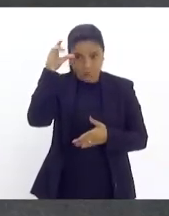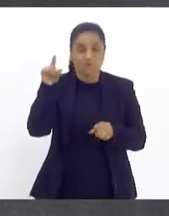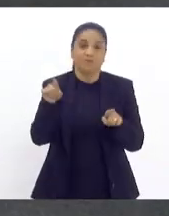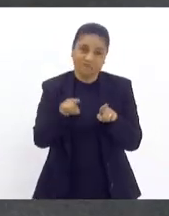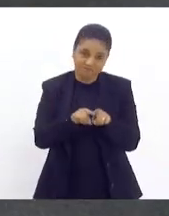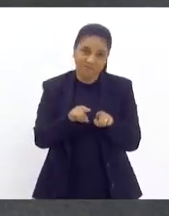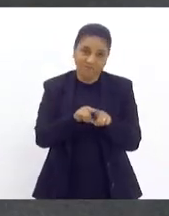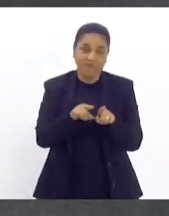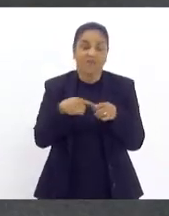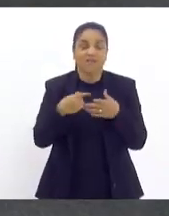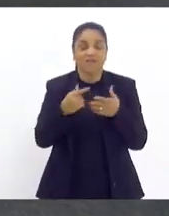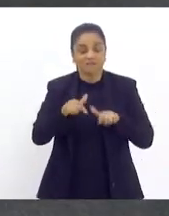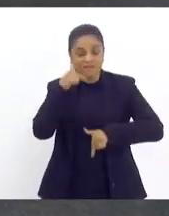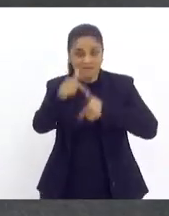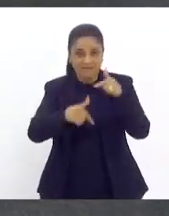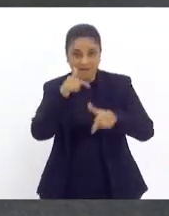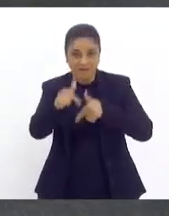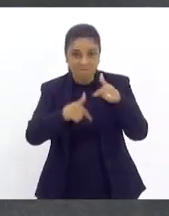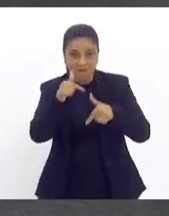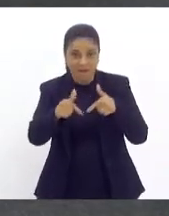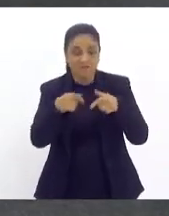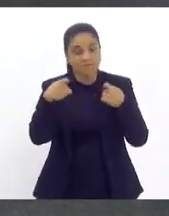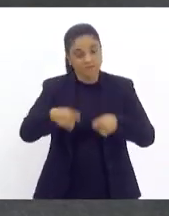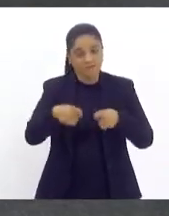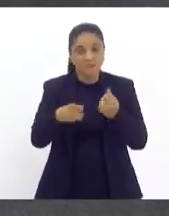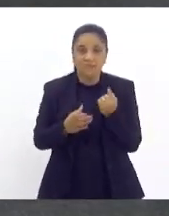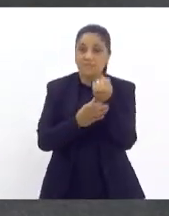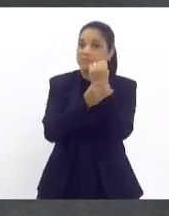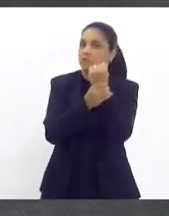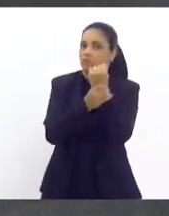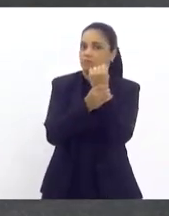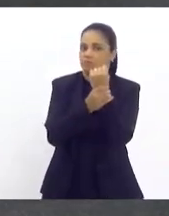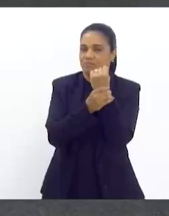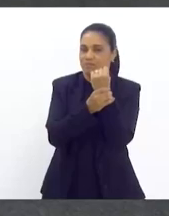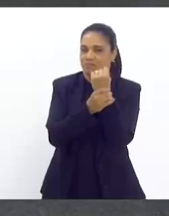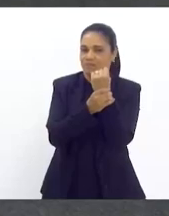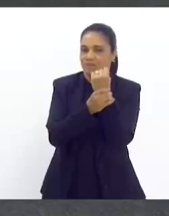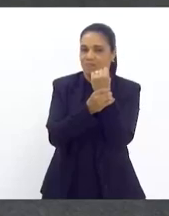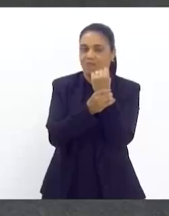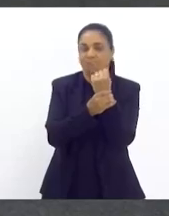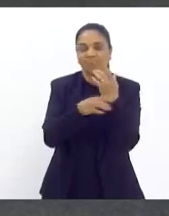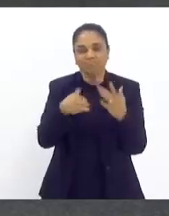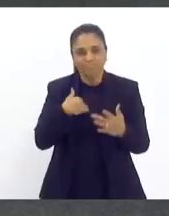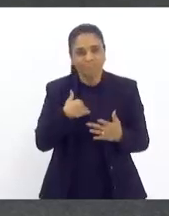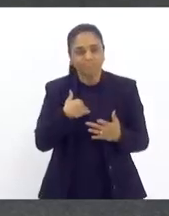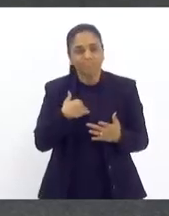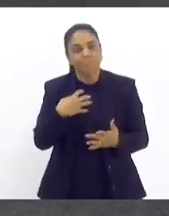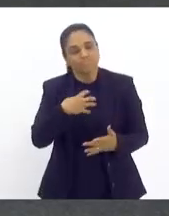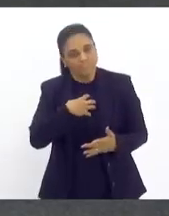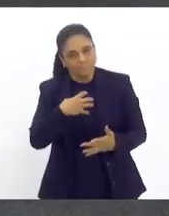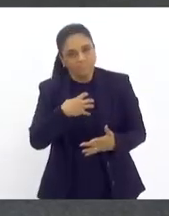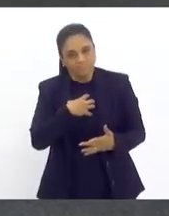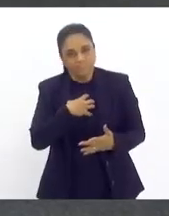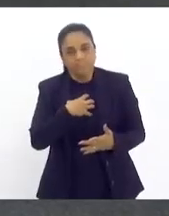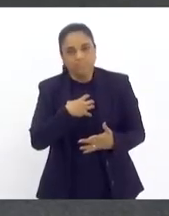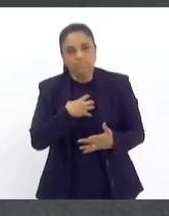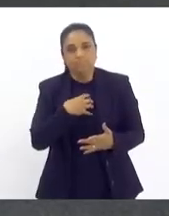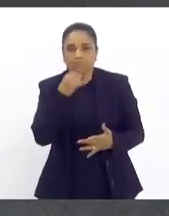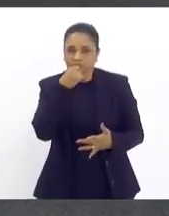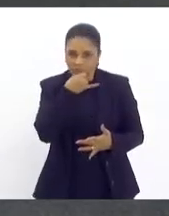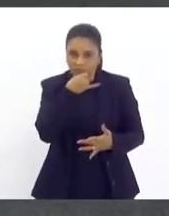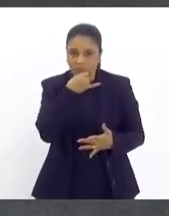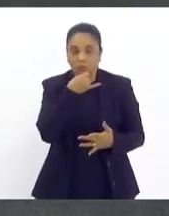prestado ao consumidor tem que ser feito com segurança então eu lamento profundamente o veto Mas vou estar aqui